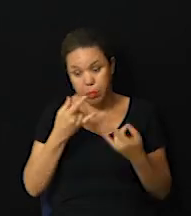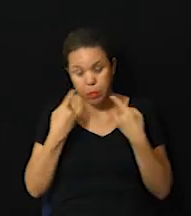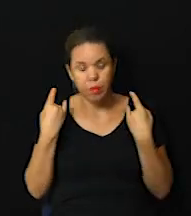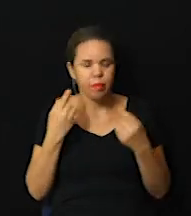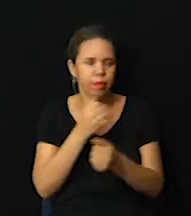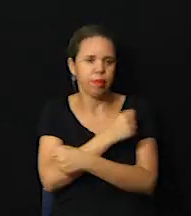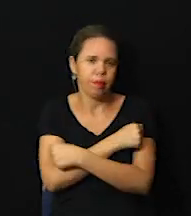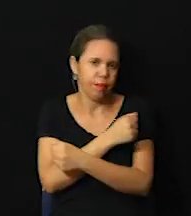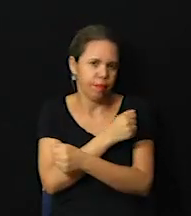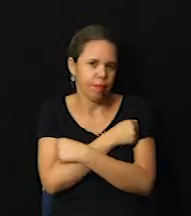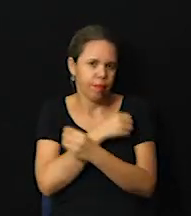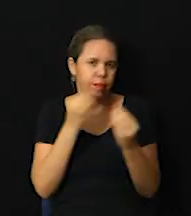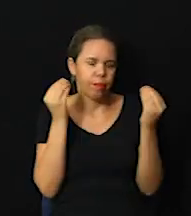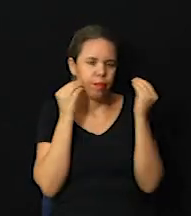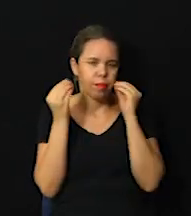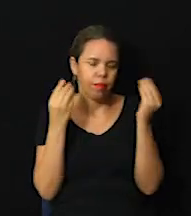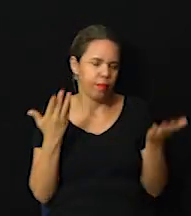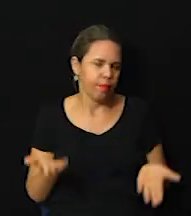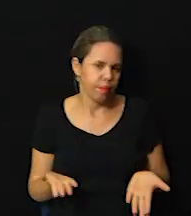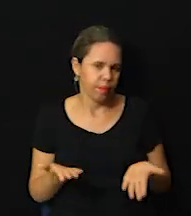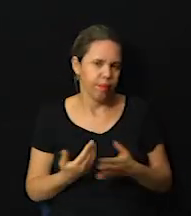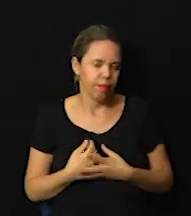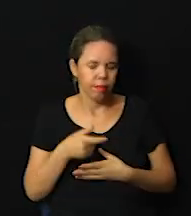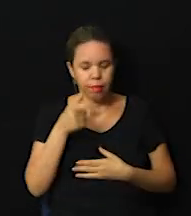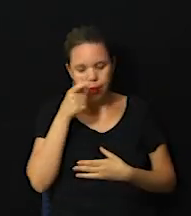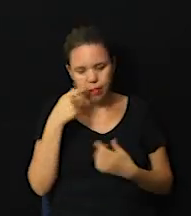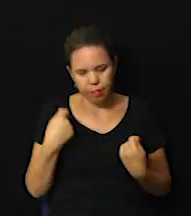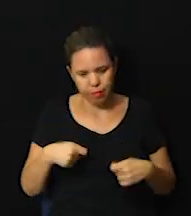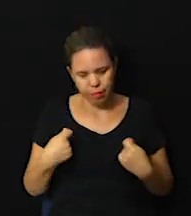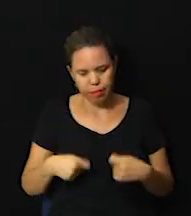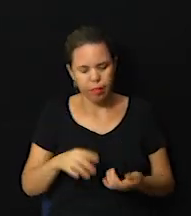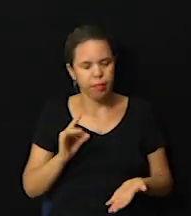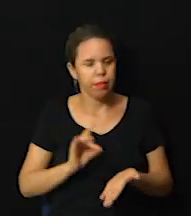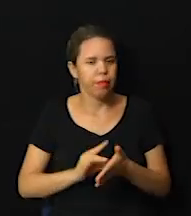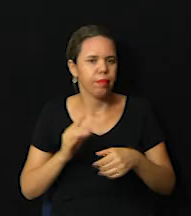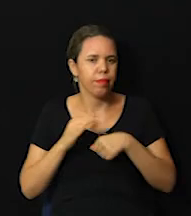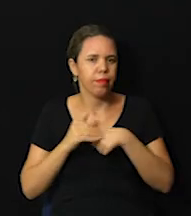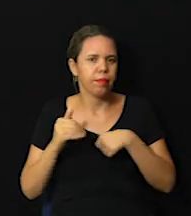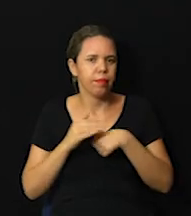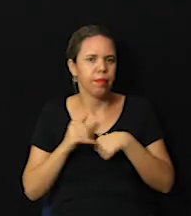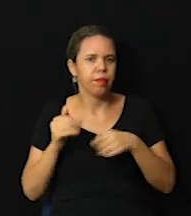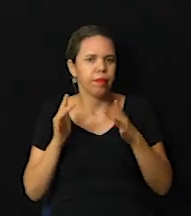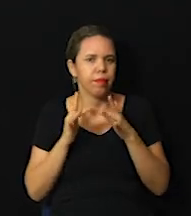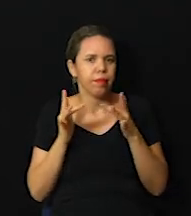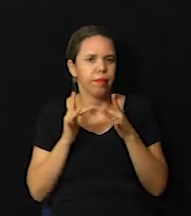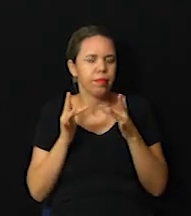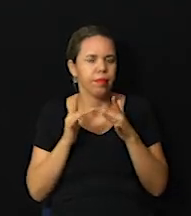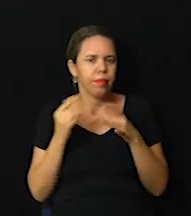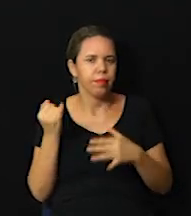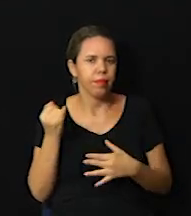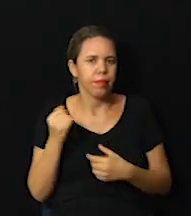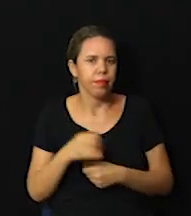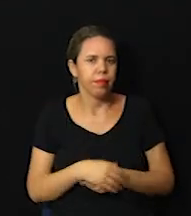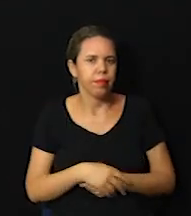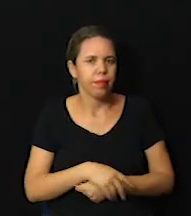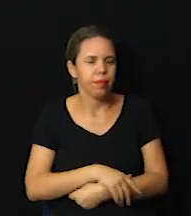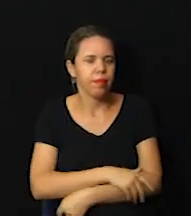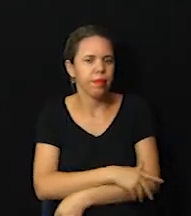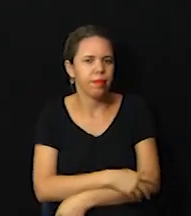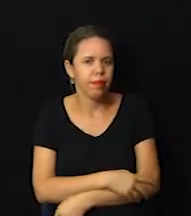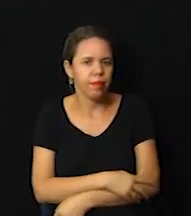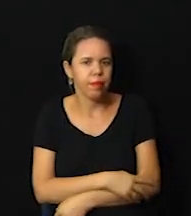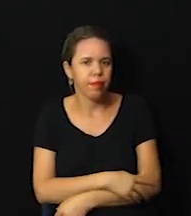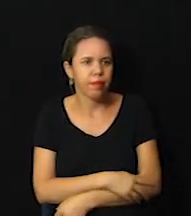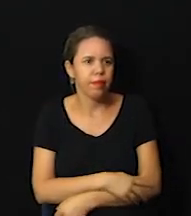vir abraçar, beijar. E aí a gente vê que eles precisam realmente desse carinho, desse contato, que é importante também,